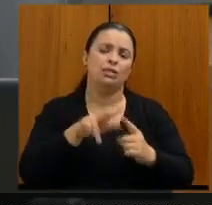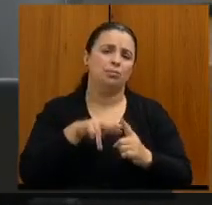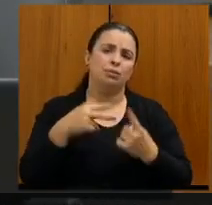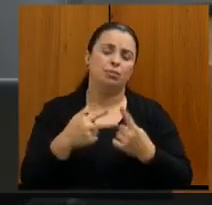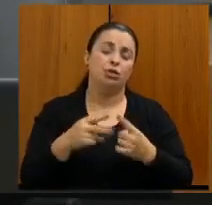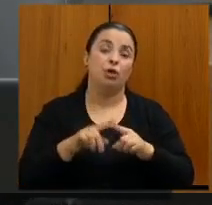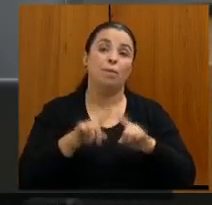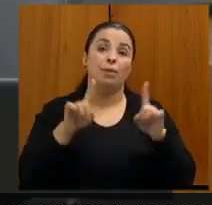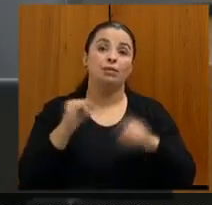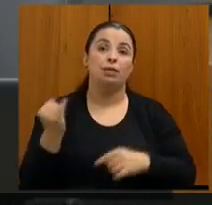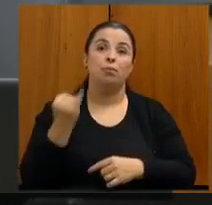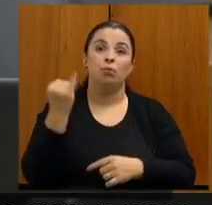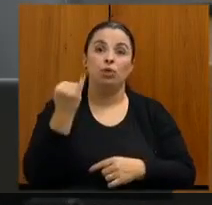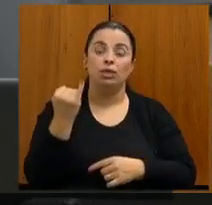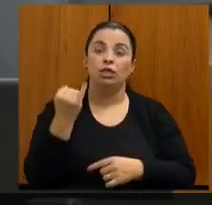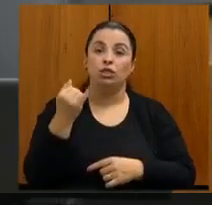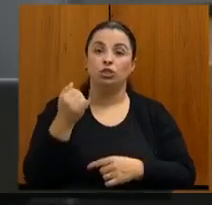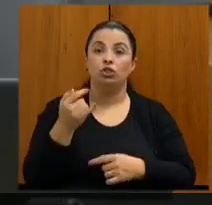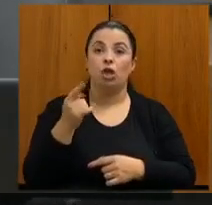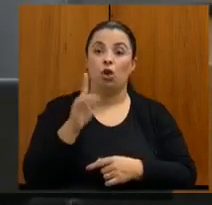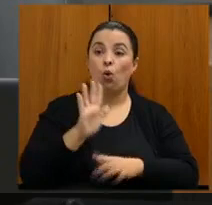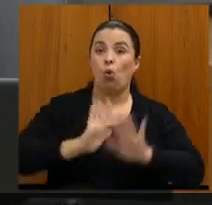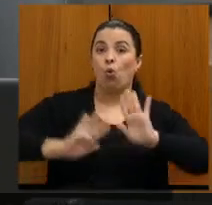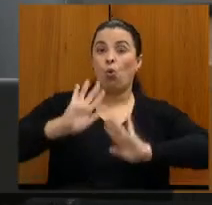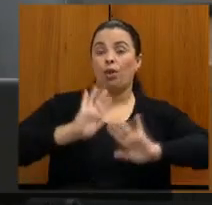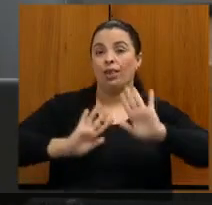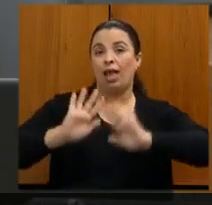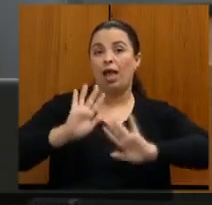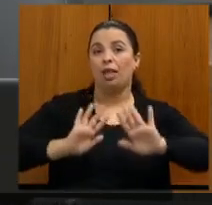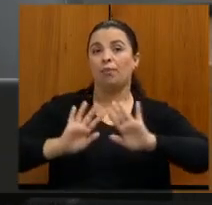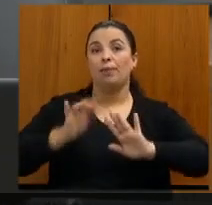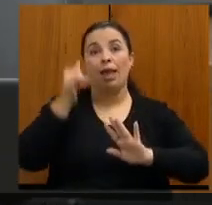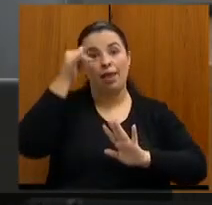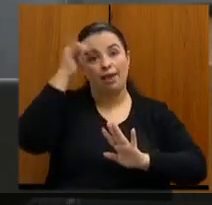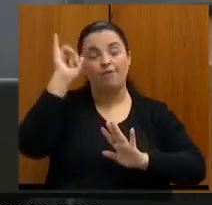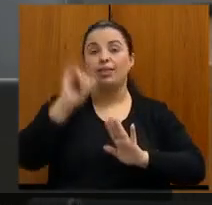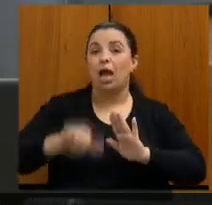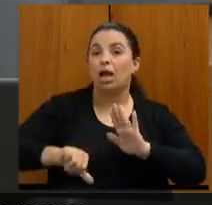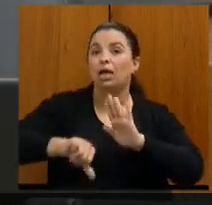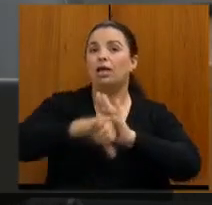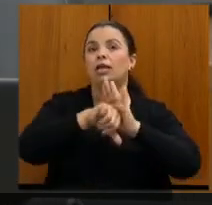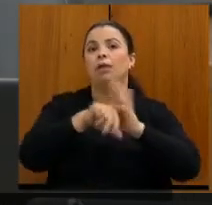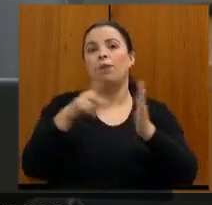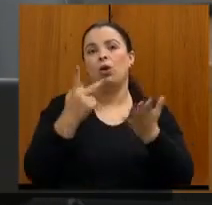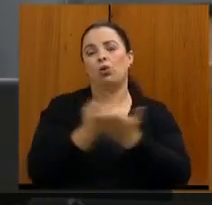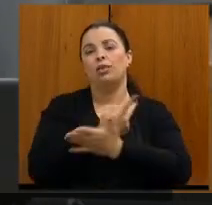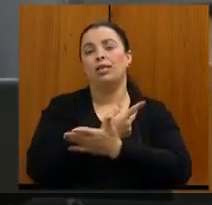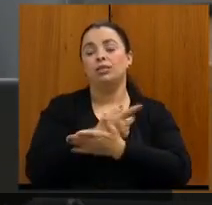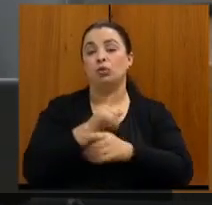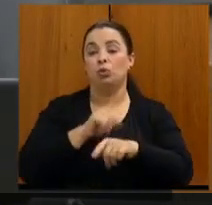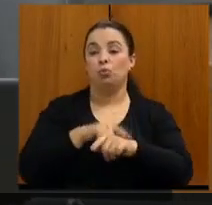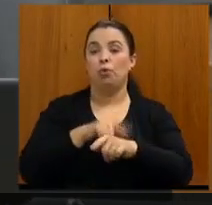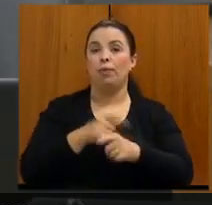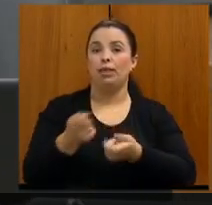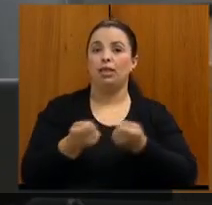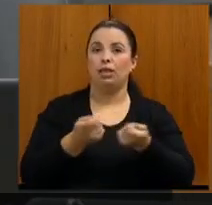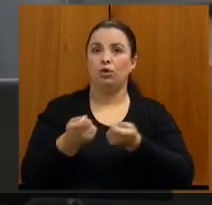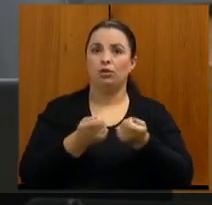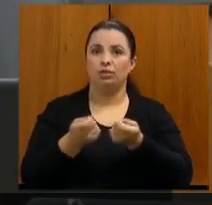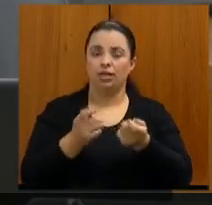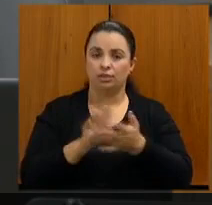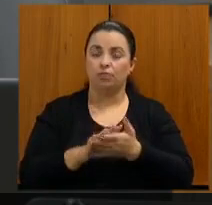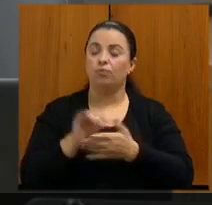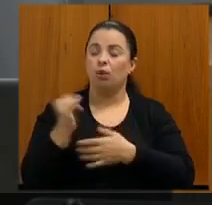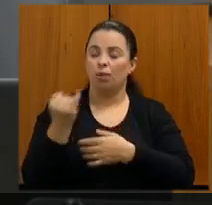importante cuidar para que não se transforme num palco de criminalização né sim seja seja de qual ordem então é